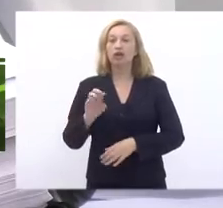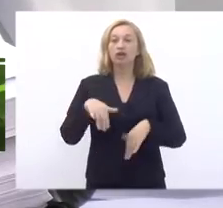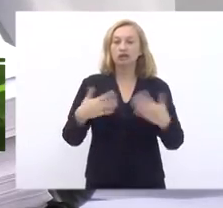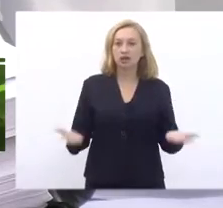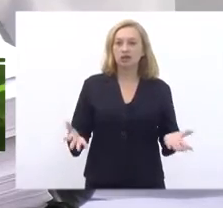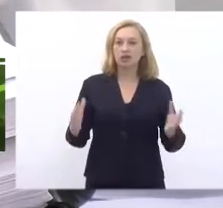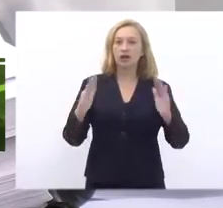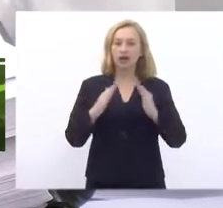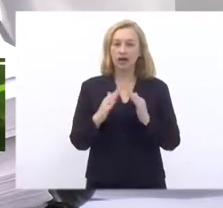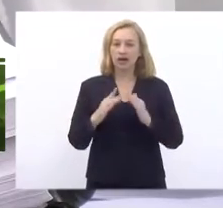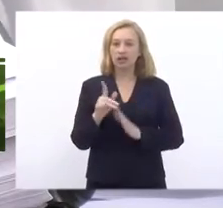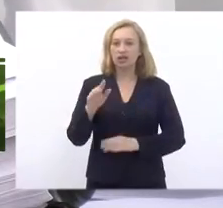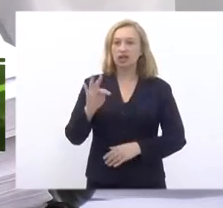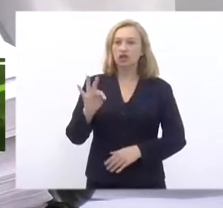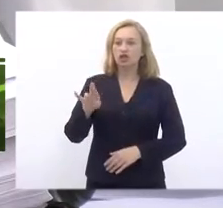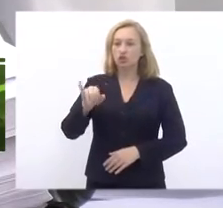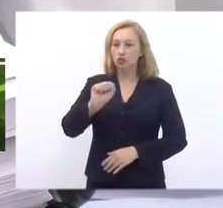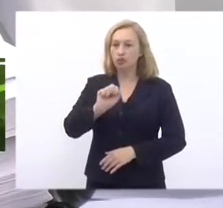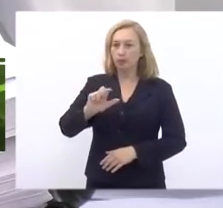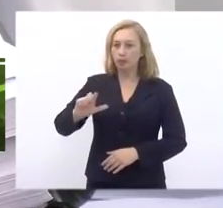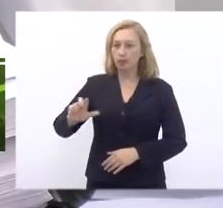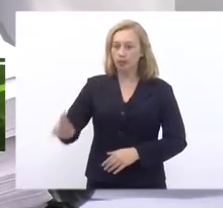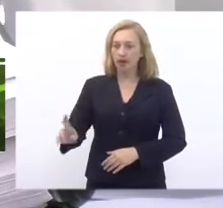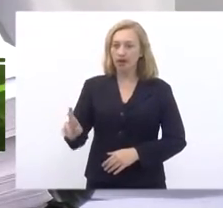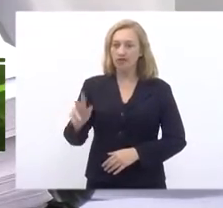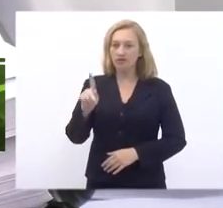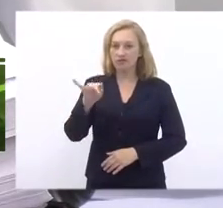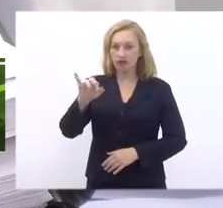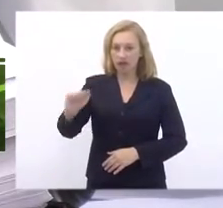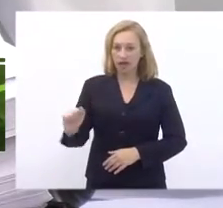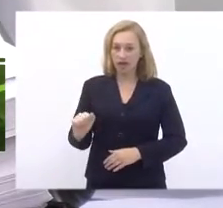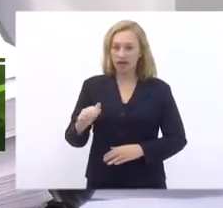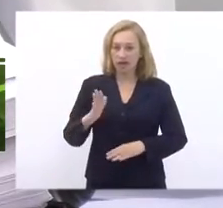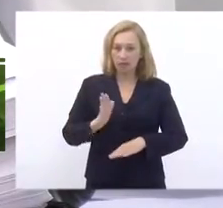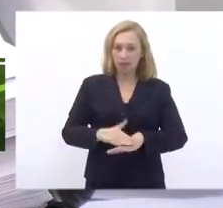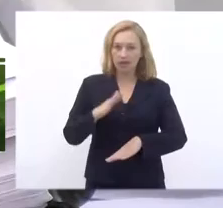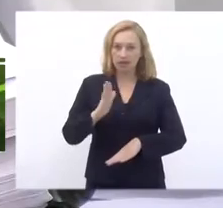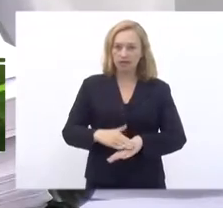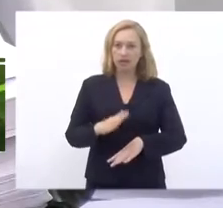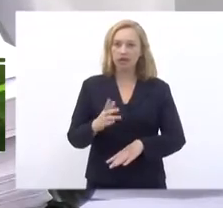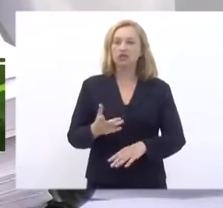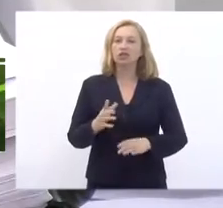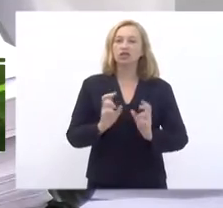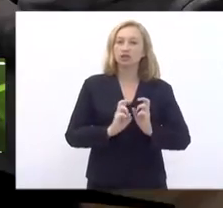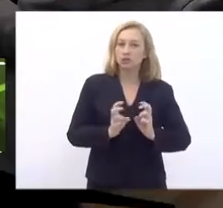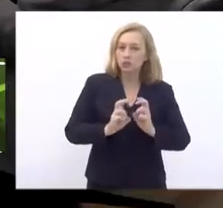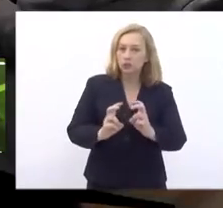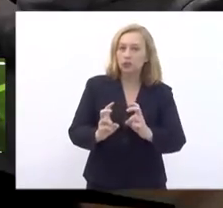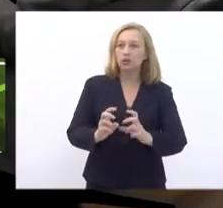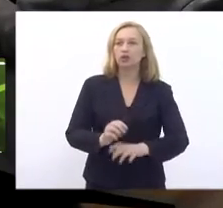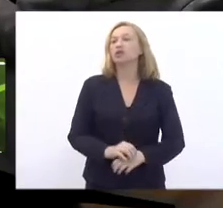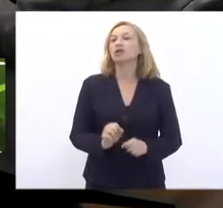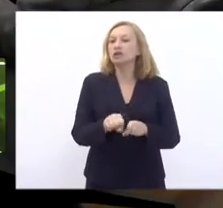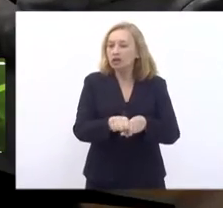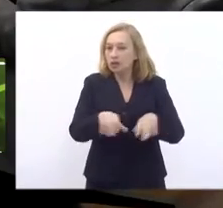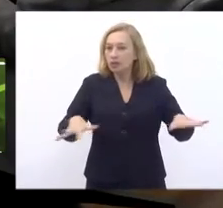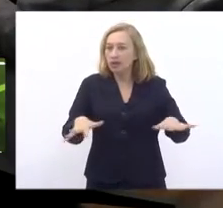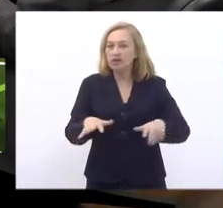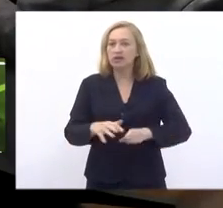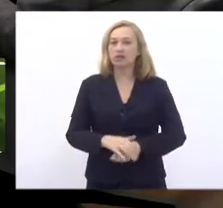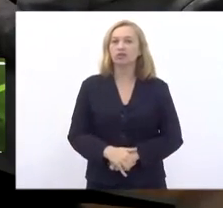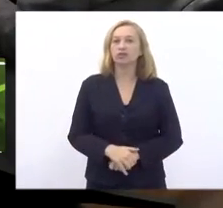do que já existe hoje na região metropolitana, aquilo que se fizer a mais, se considerar a mais em termos de estação e ampliação da